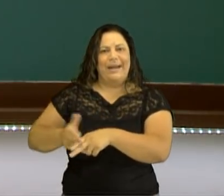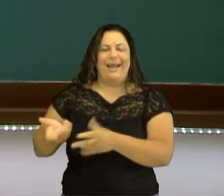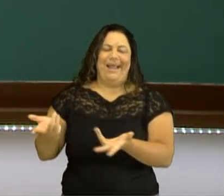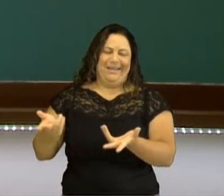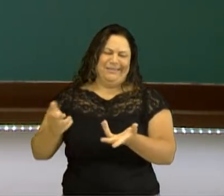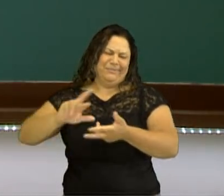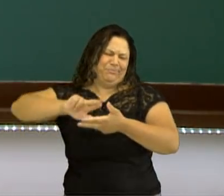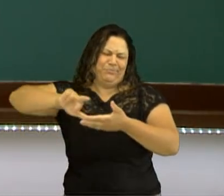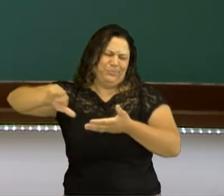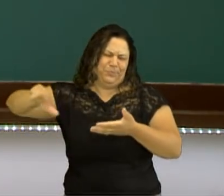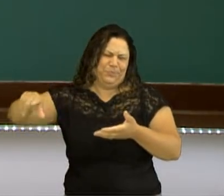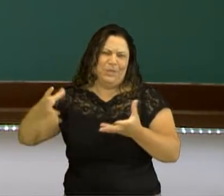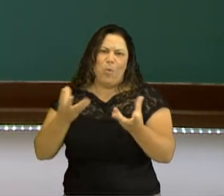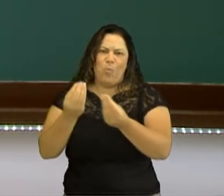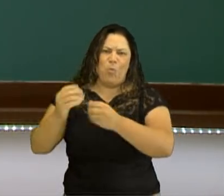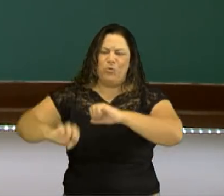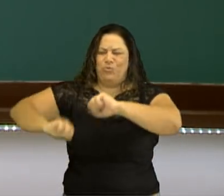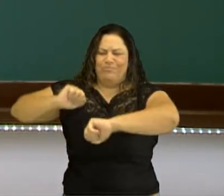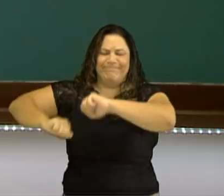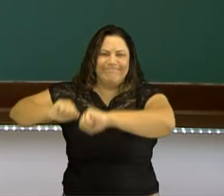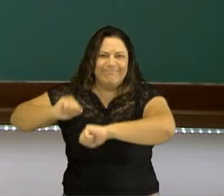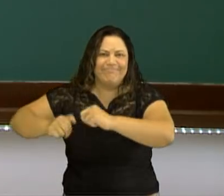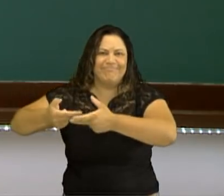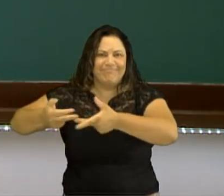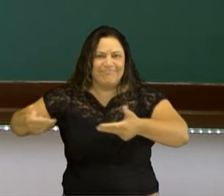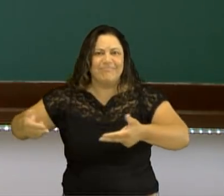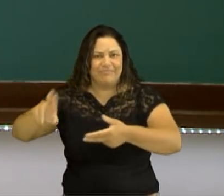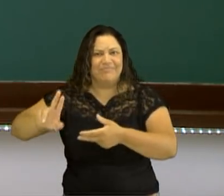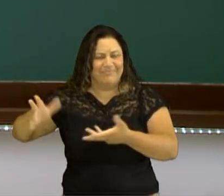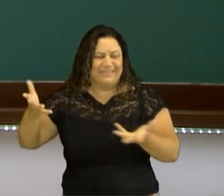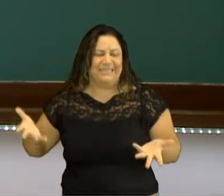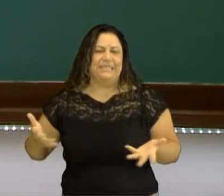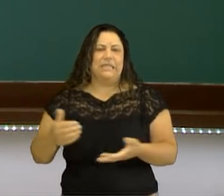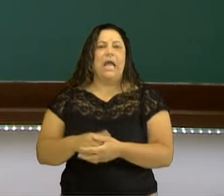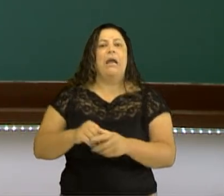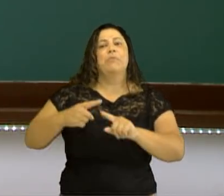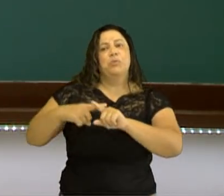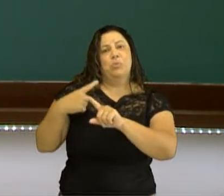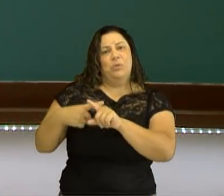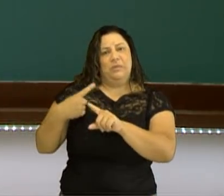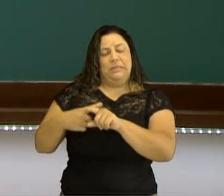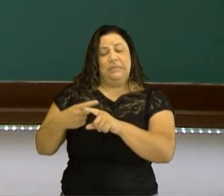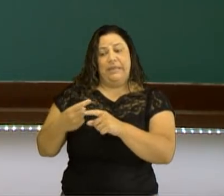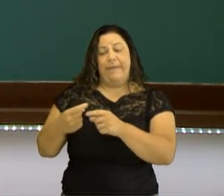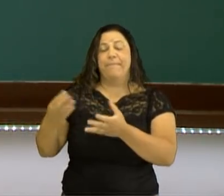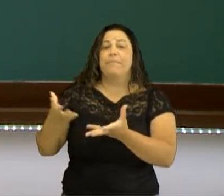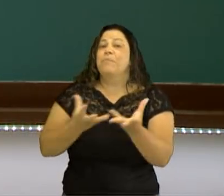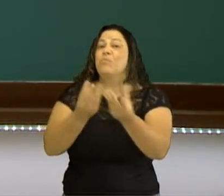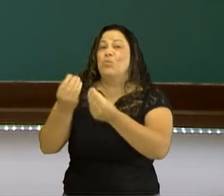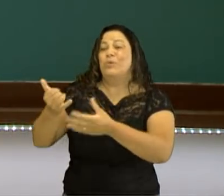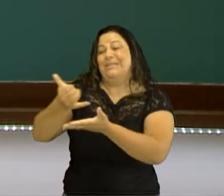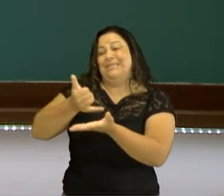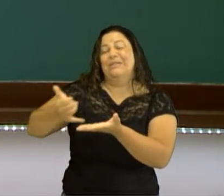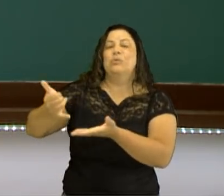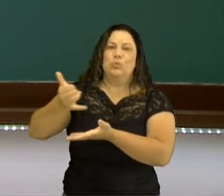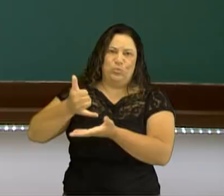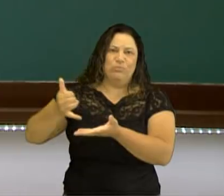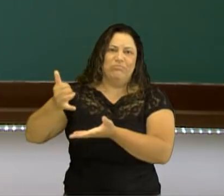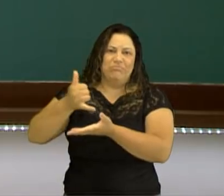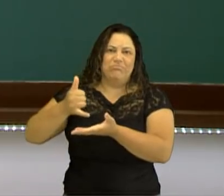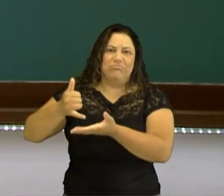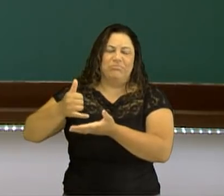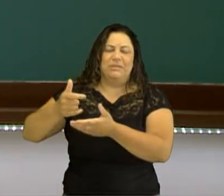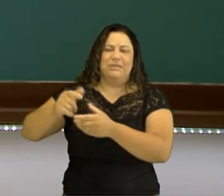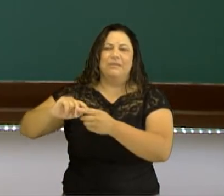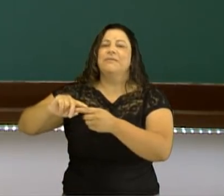os produtos muito industrializados, porque além de terem toda essa quantidade de gordura, vão ter também vários